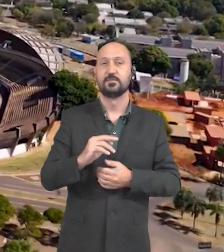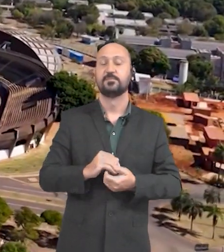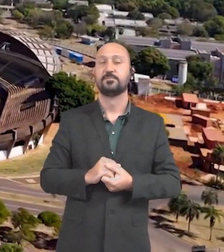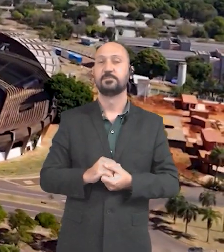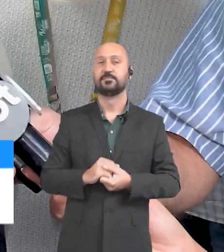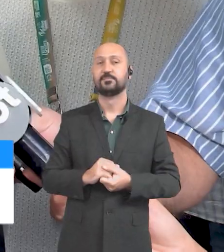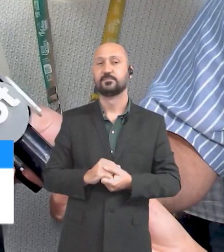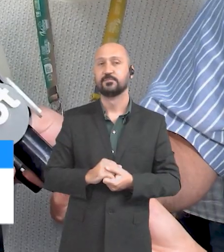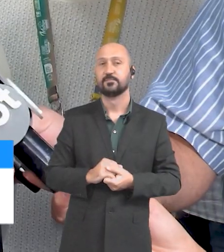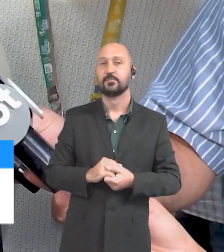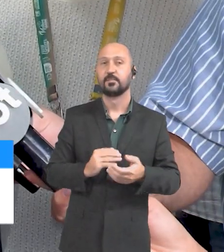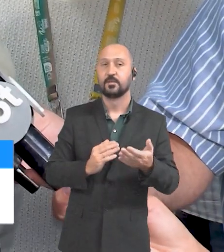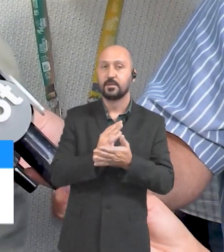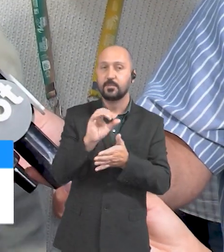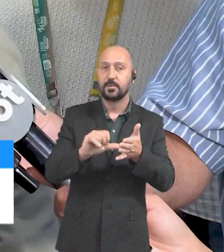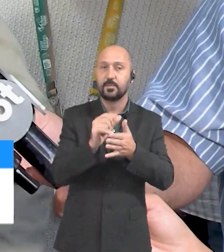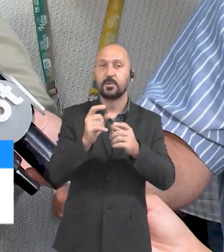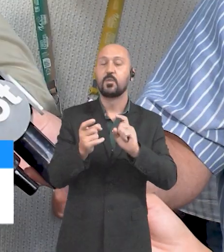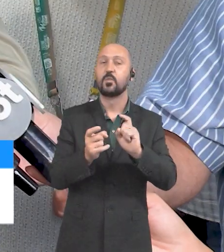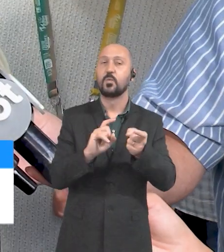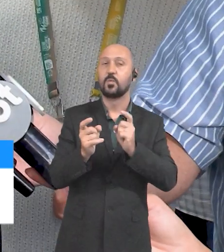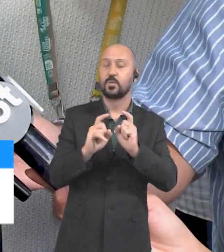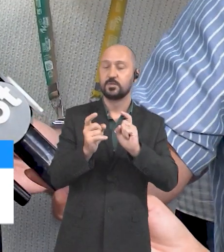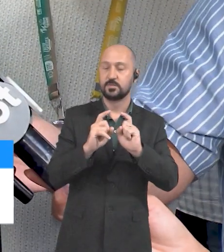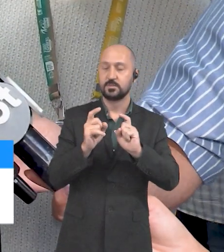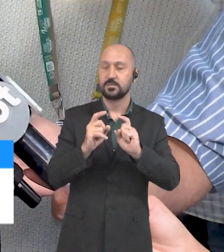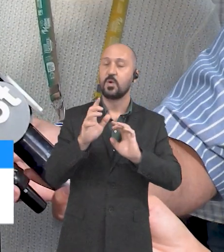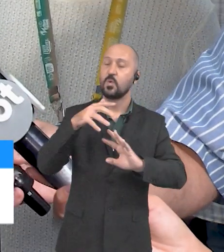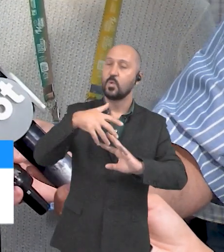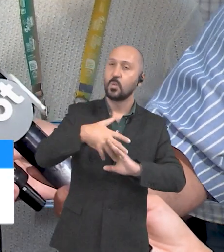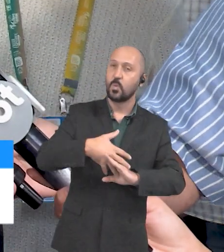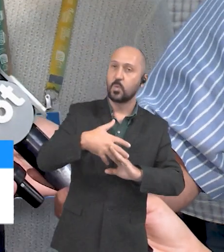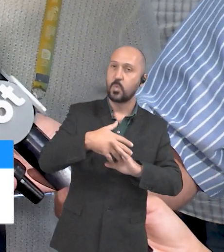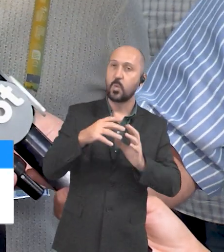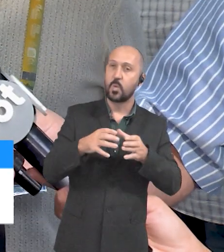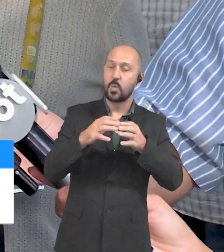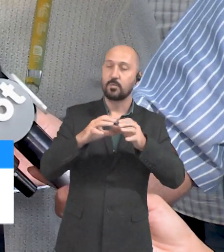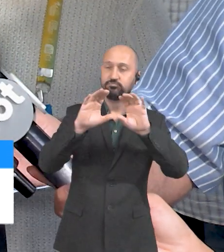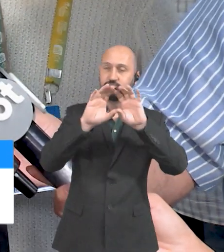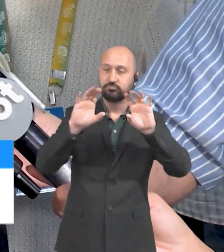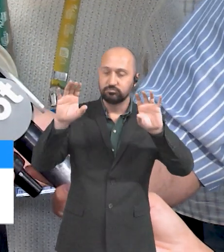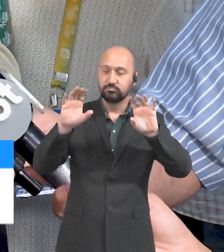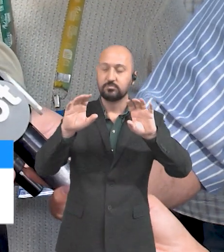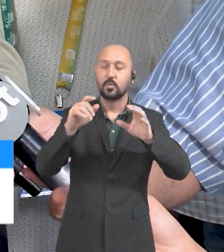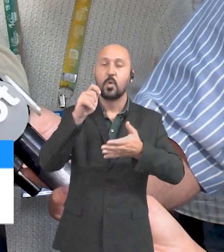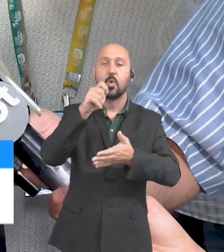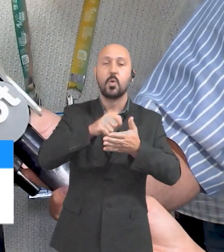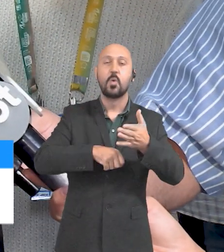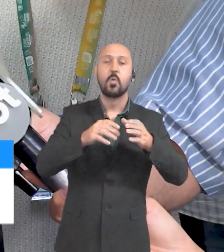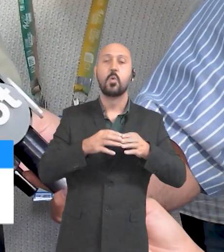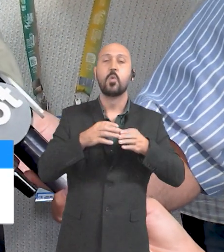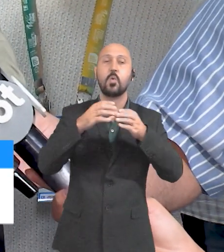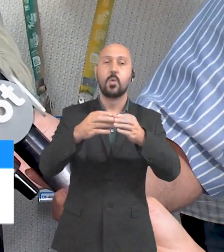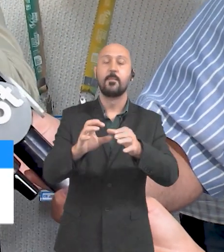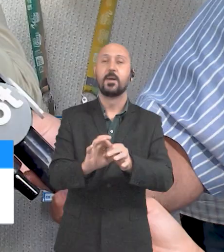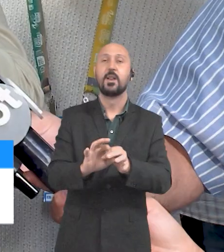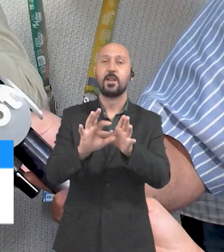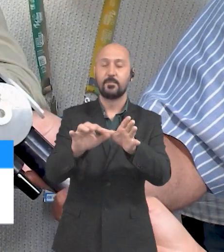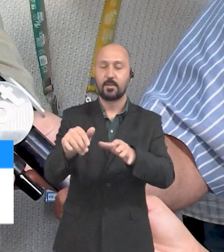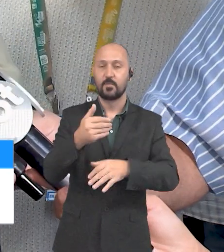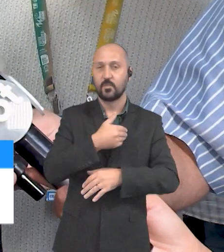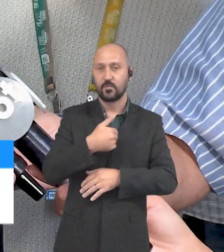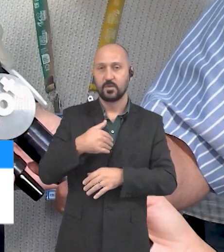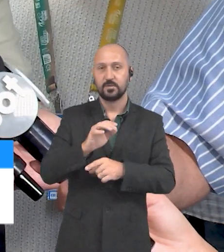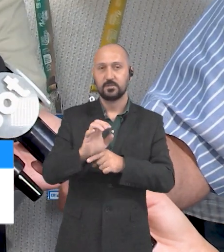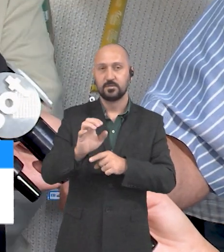de reais. Nós aprovamos na primeira reunião do Conselho Diretor da UFMS, no dia 5 de dezembro, o convênio de delegação para concessão junto